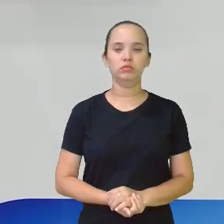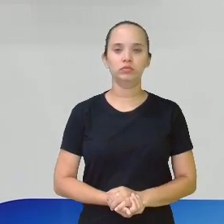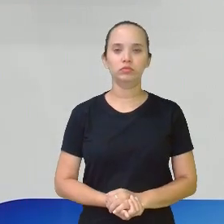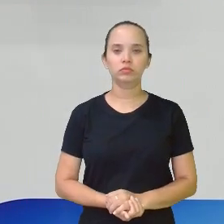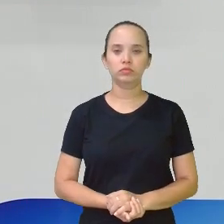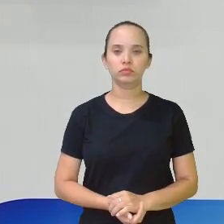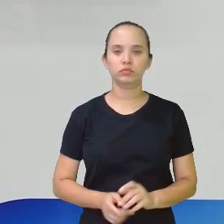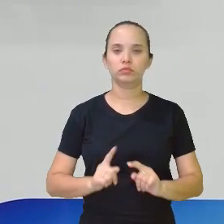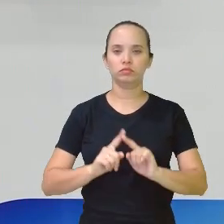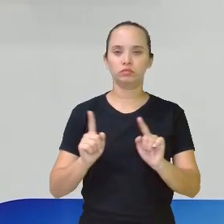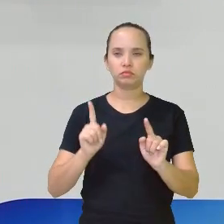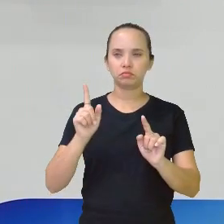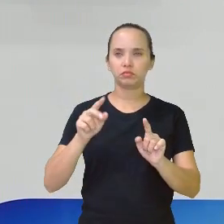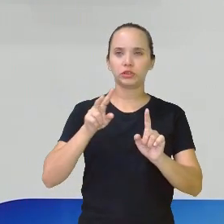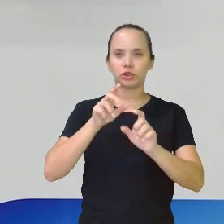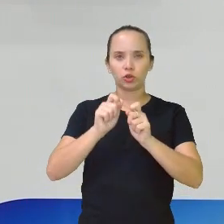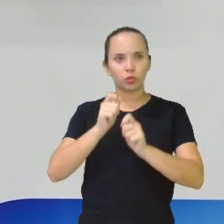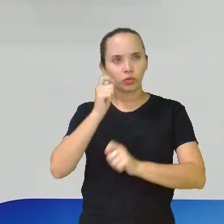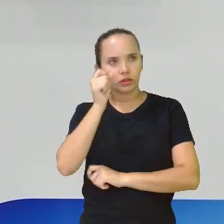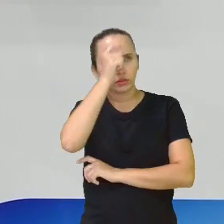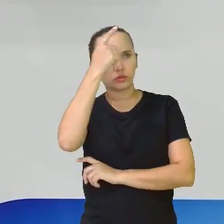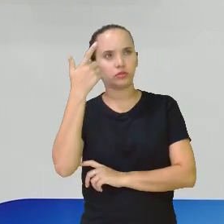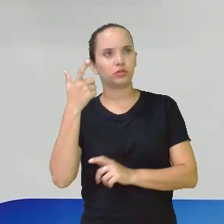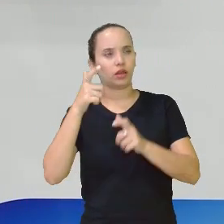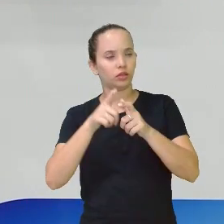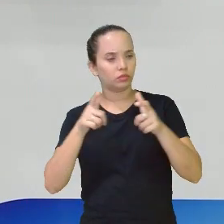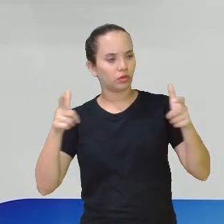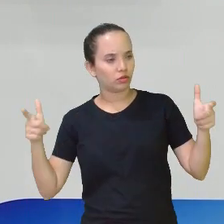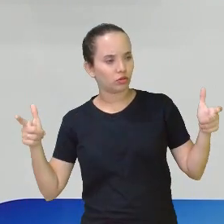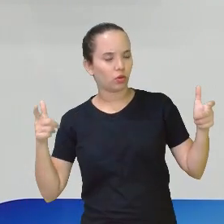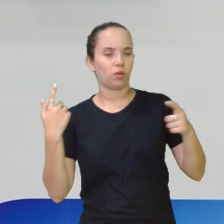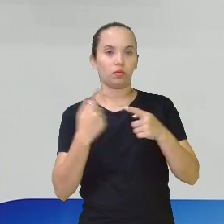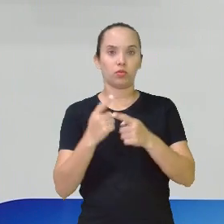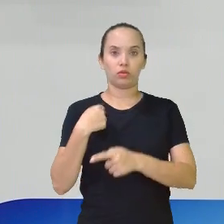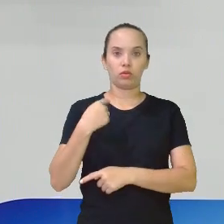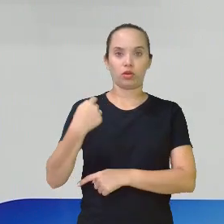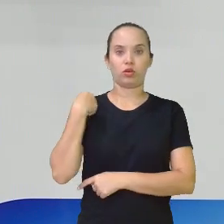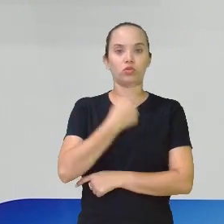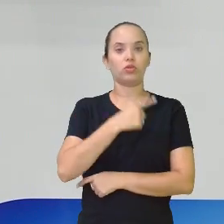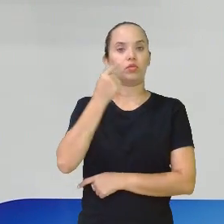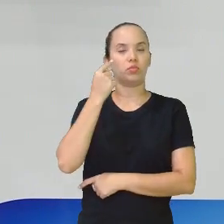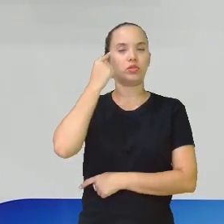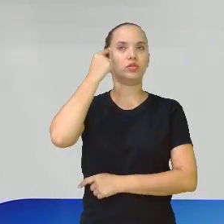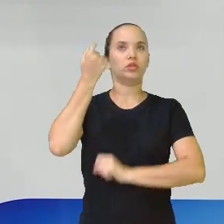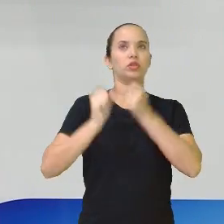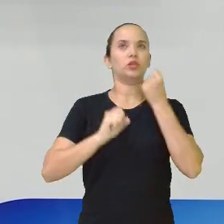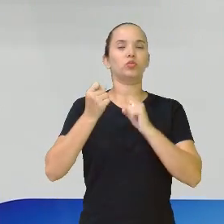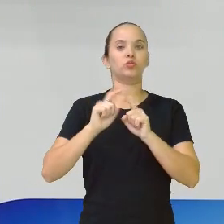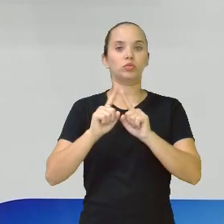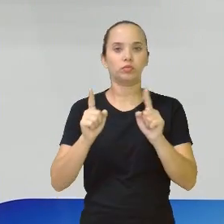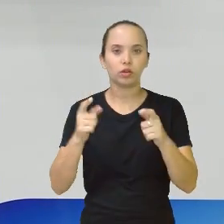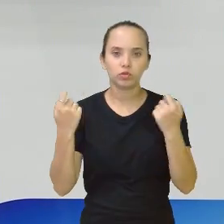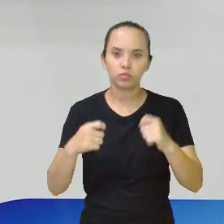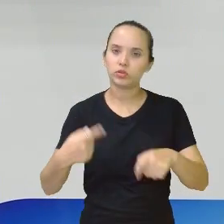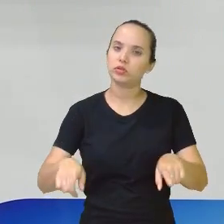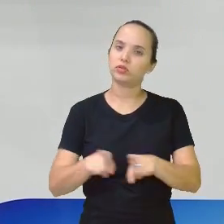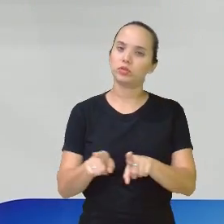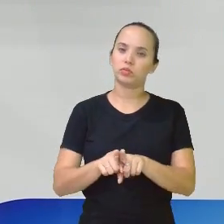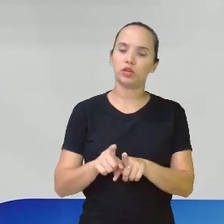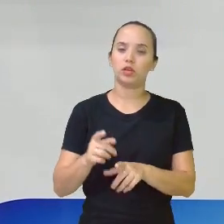num sentido mais amplo, quando a gente pensa na indústria, quando a gente pensa nos carros, mas a gente deve pensar também